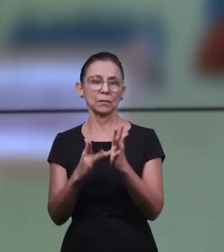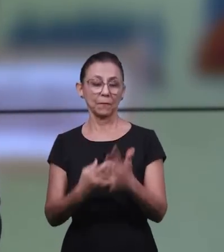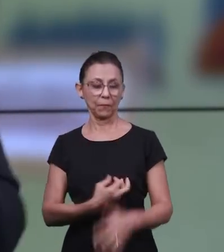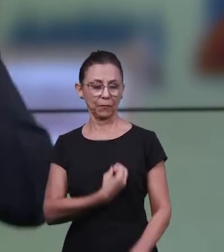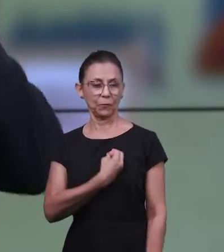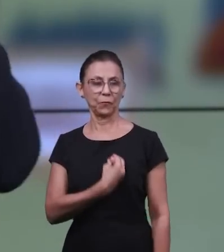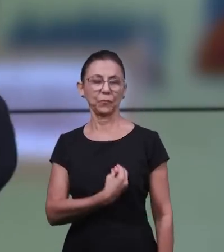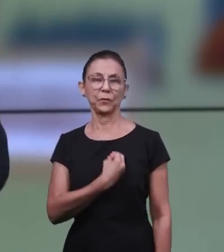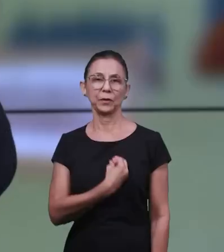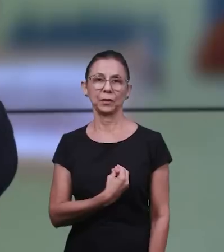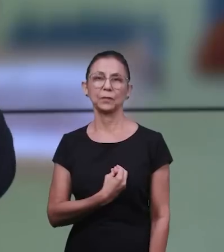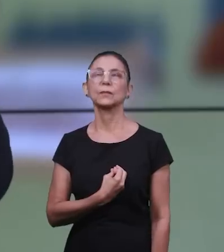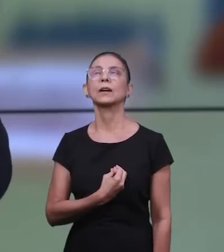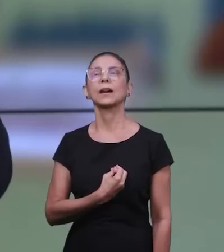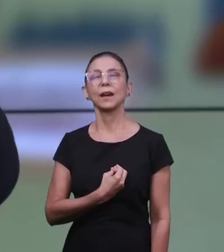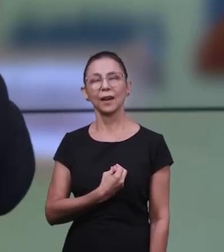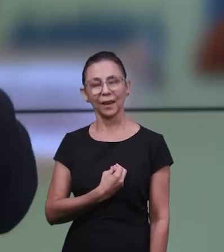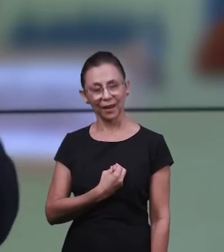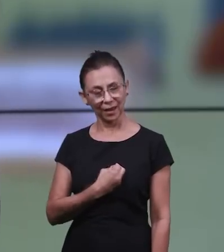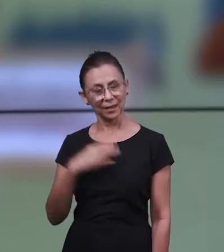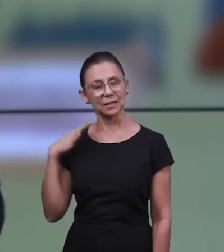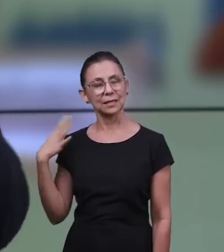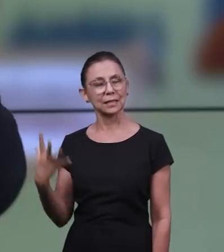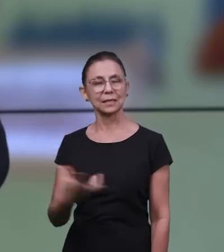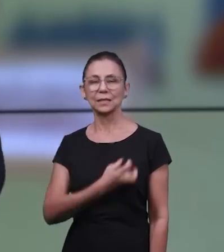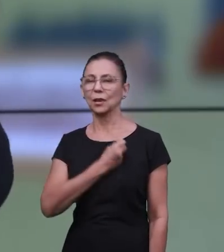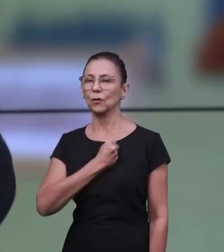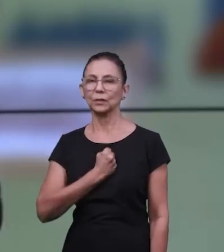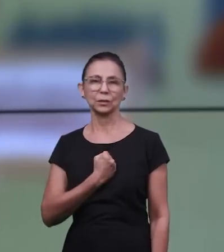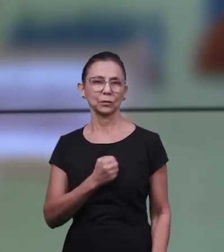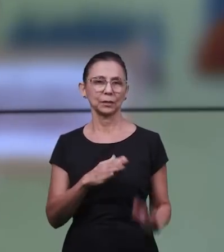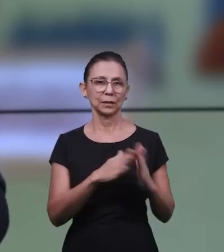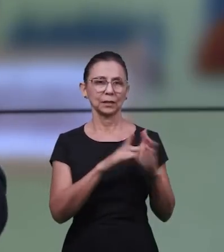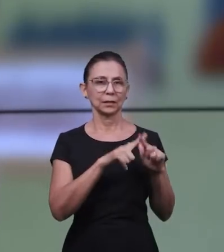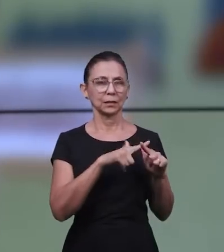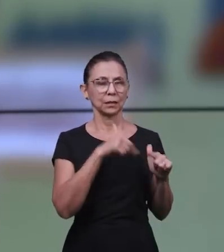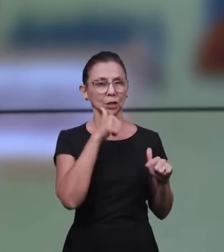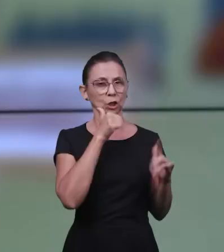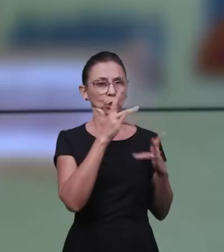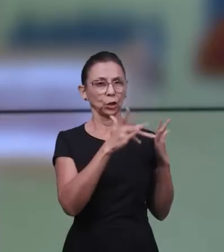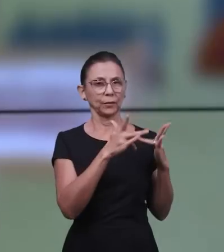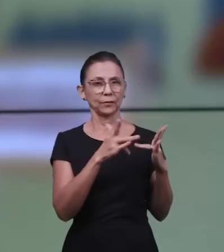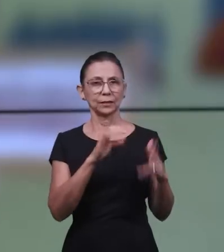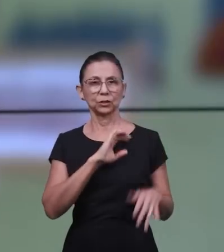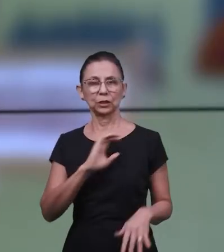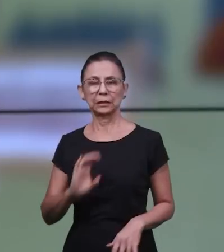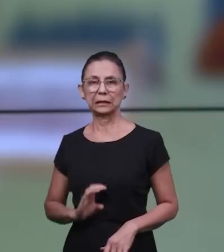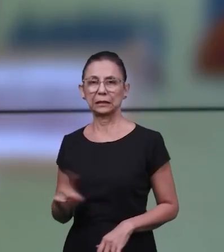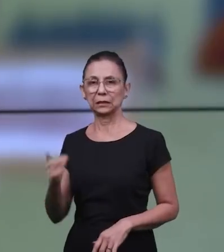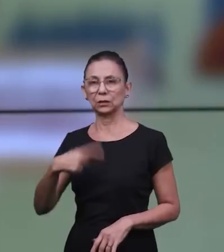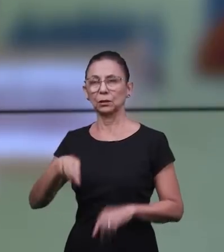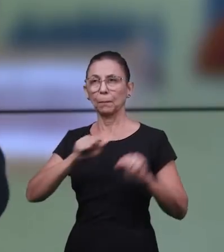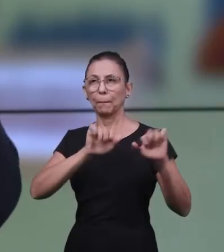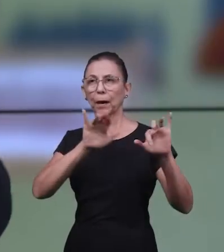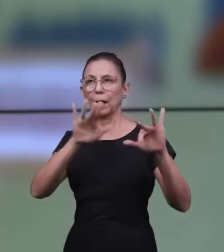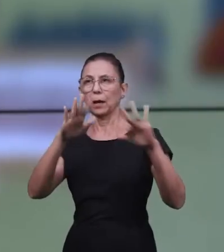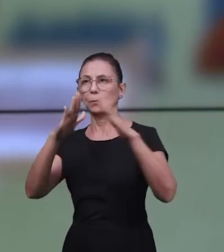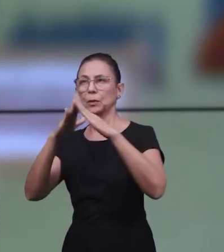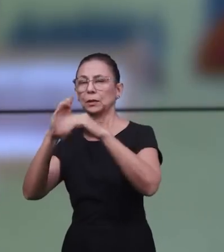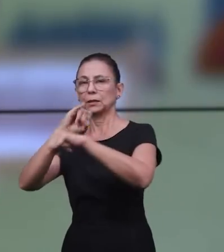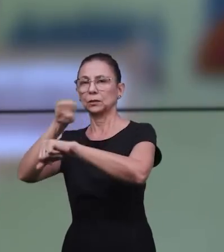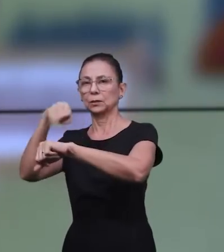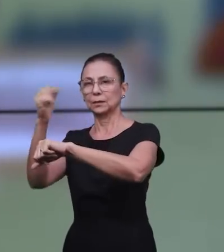está vivo, que Ele é o nosso noivo, a igreja é a noiva de Cristo e que um dia nós iremos morar com Ele